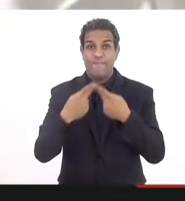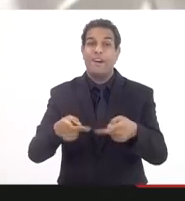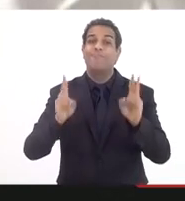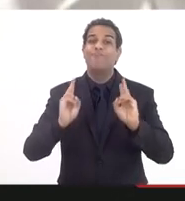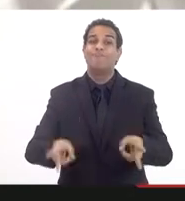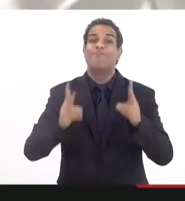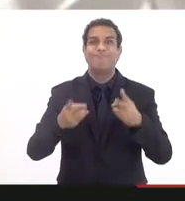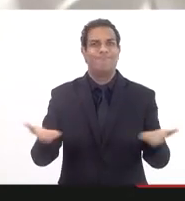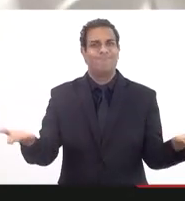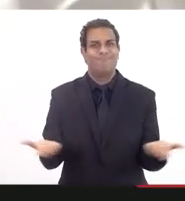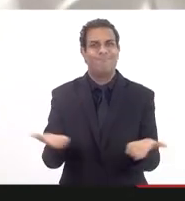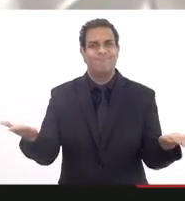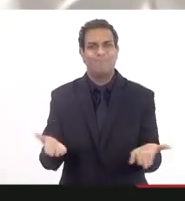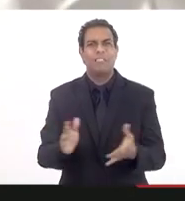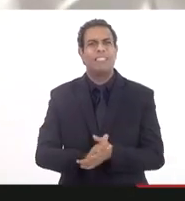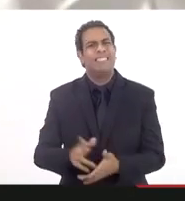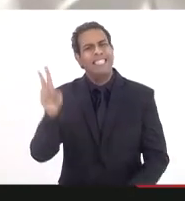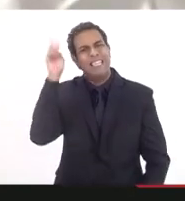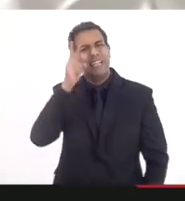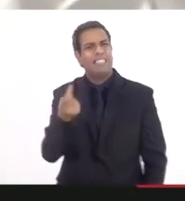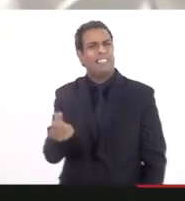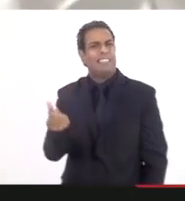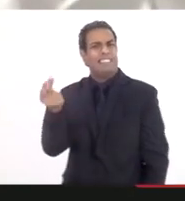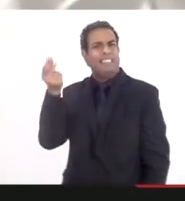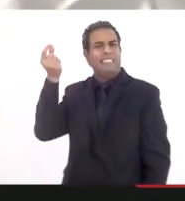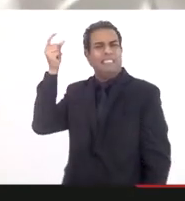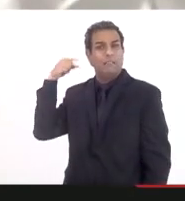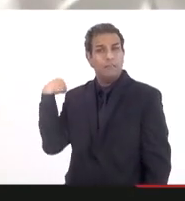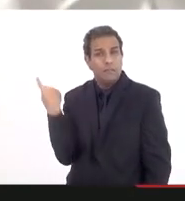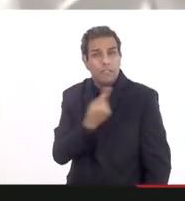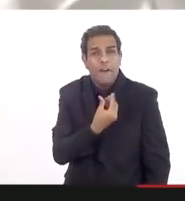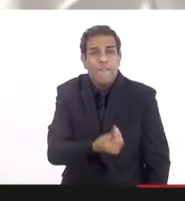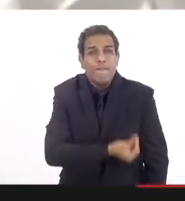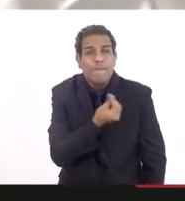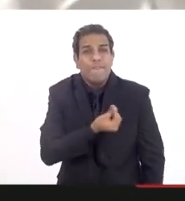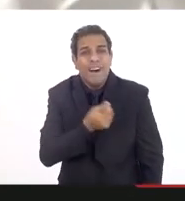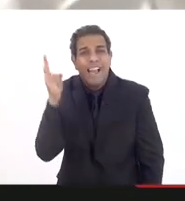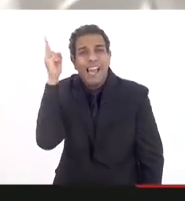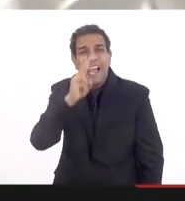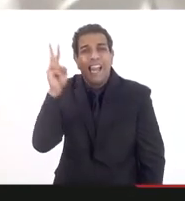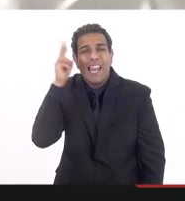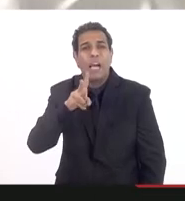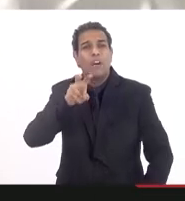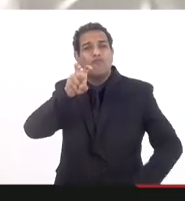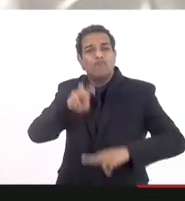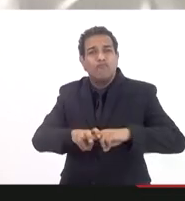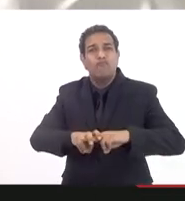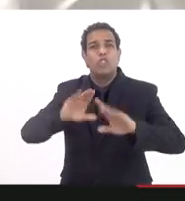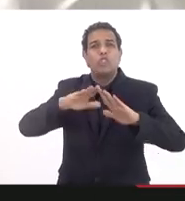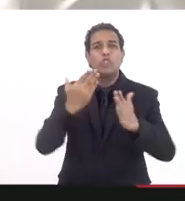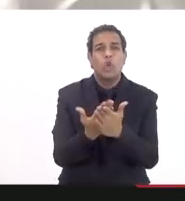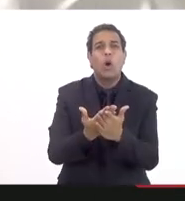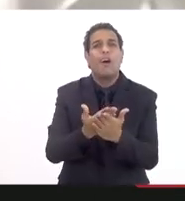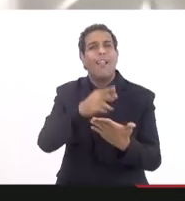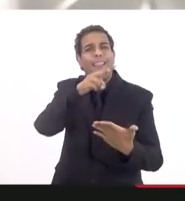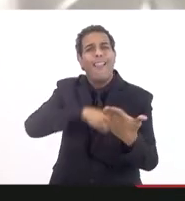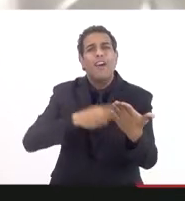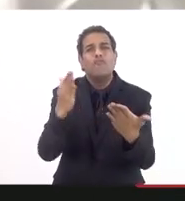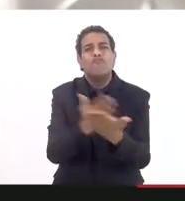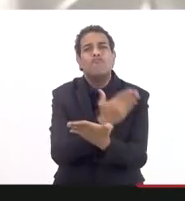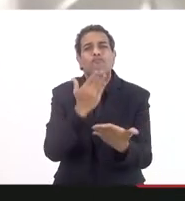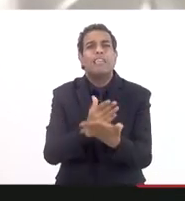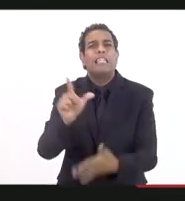na Idade Média, em algum momento das nossas vidas, quando estávamos nos bancos escolares lendo os autores